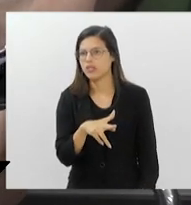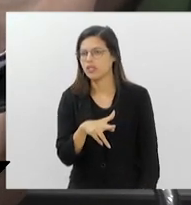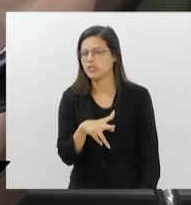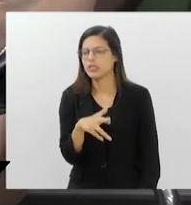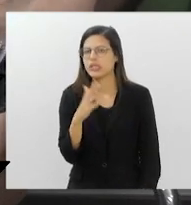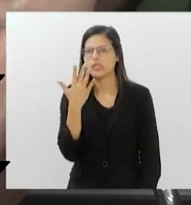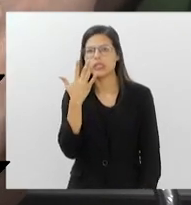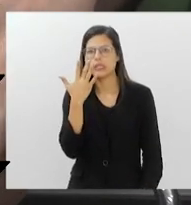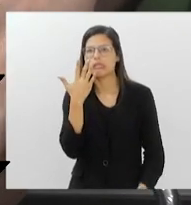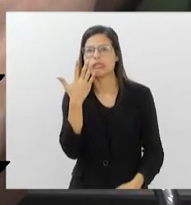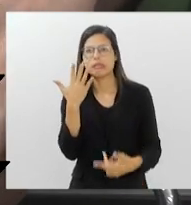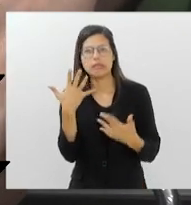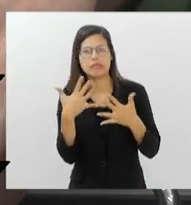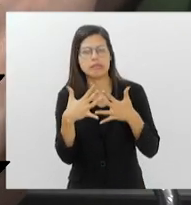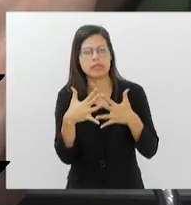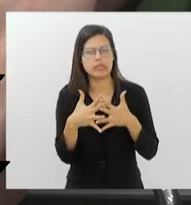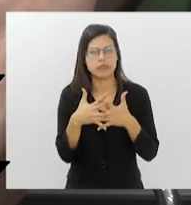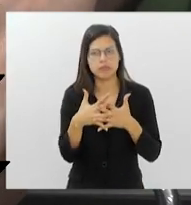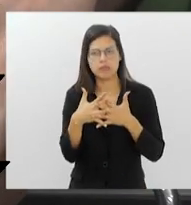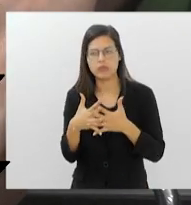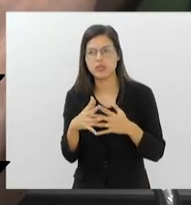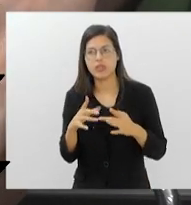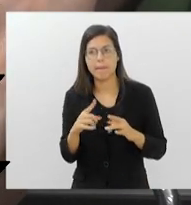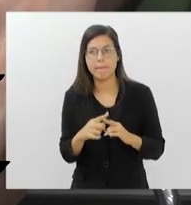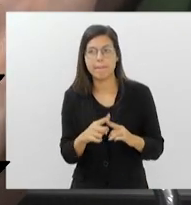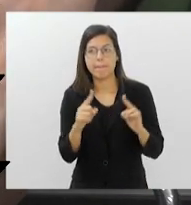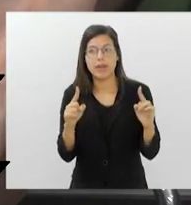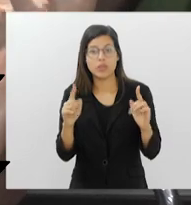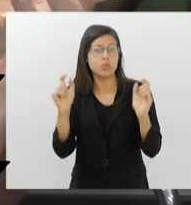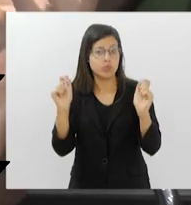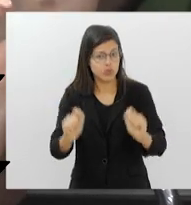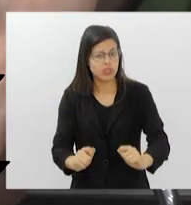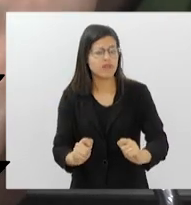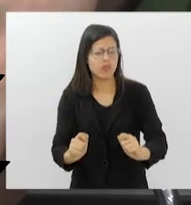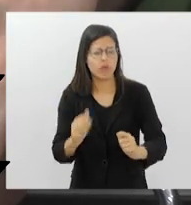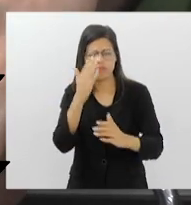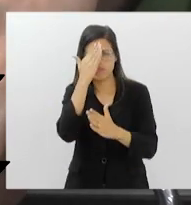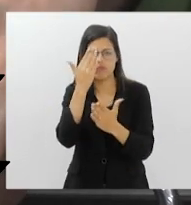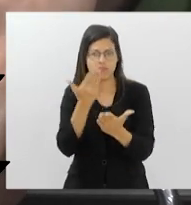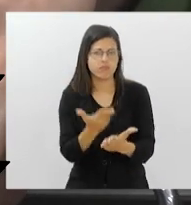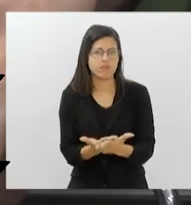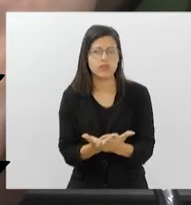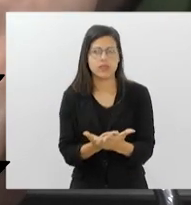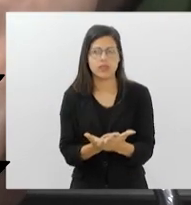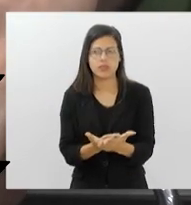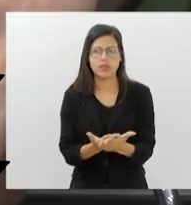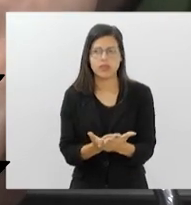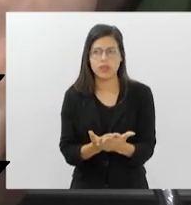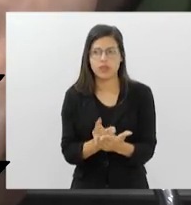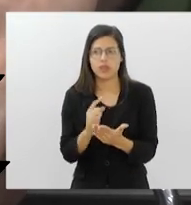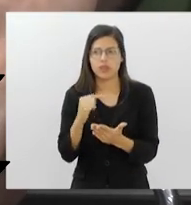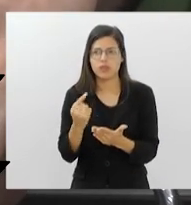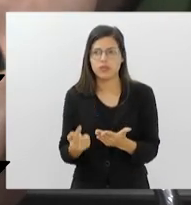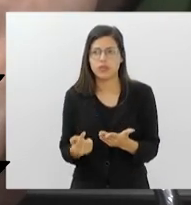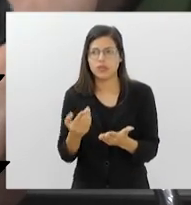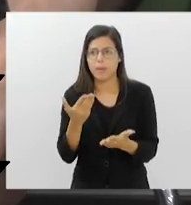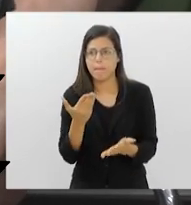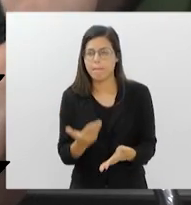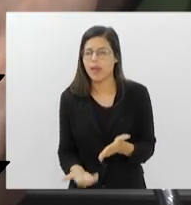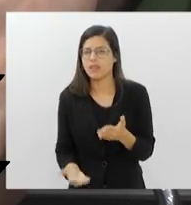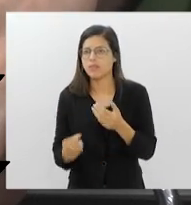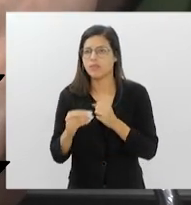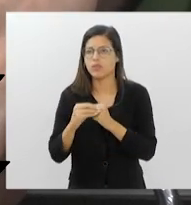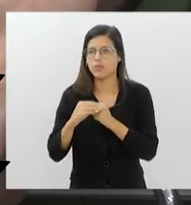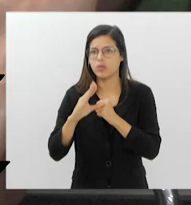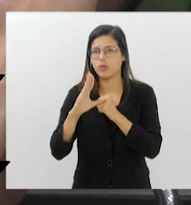enigmática mas que eu acho possível porque nós perdemos esse talvez esse conhecimento